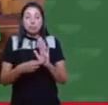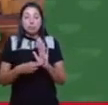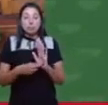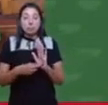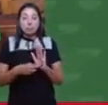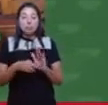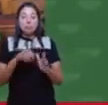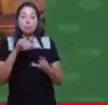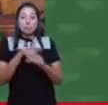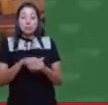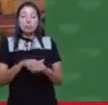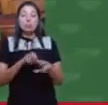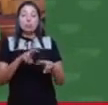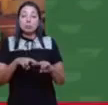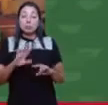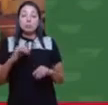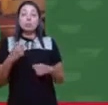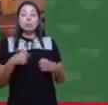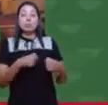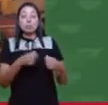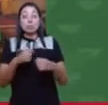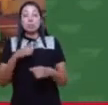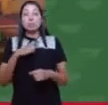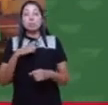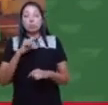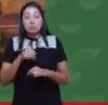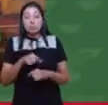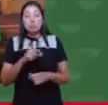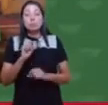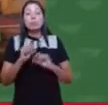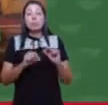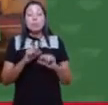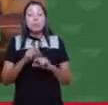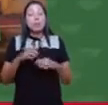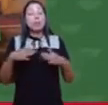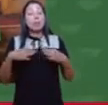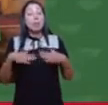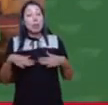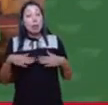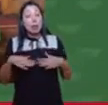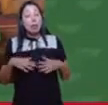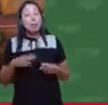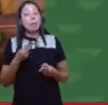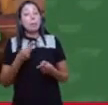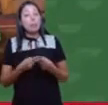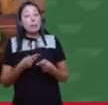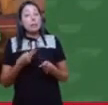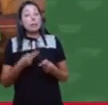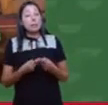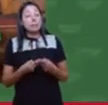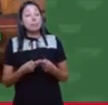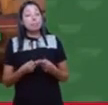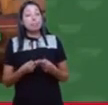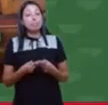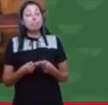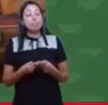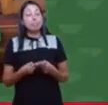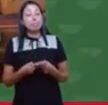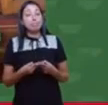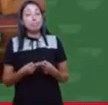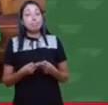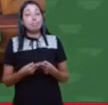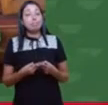eleitorais. Por isso, nós precisamos ter muita calma, paciência